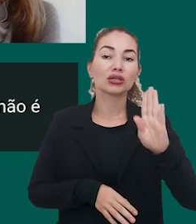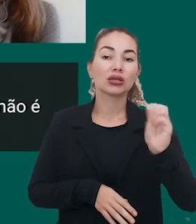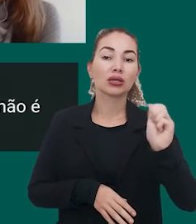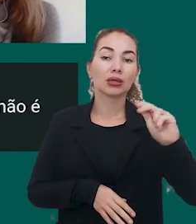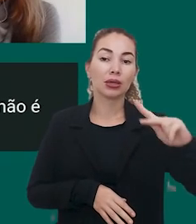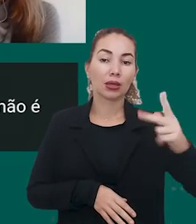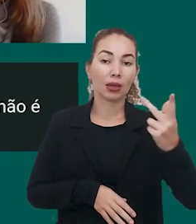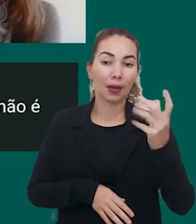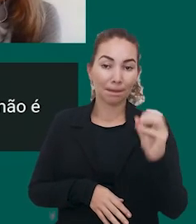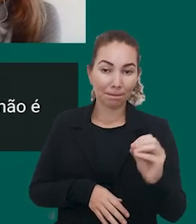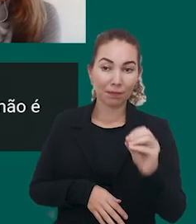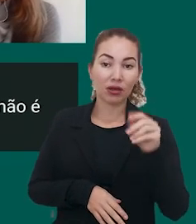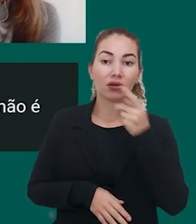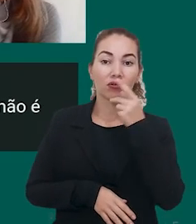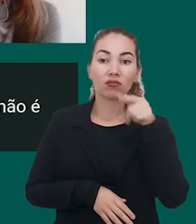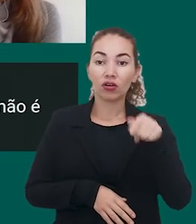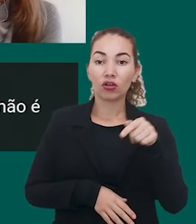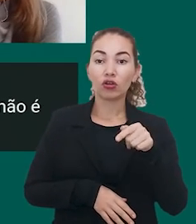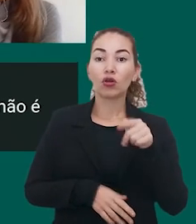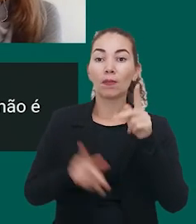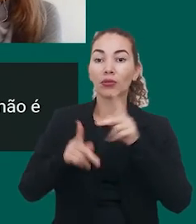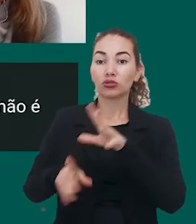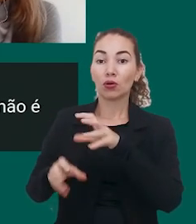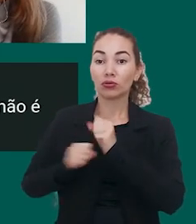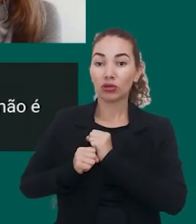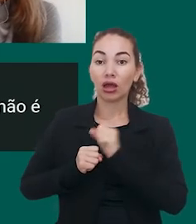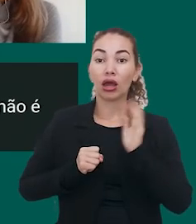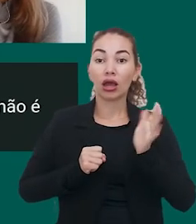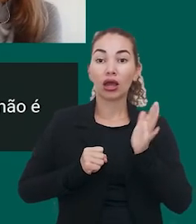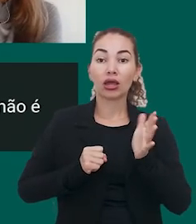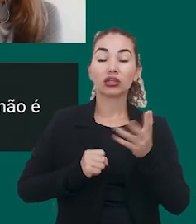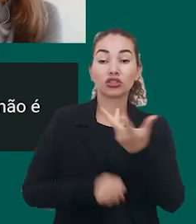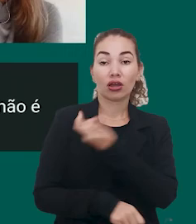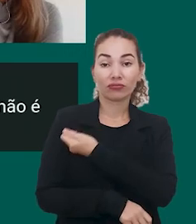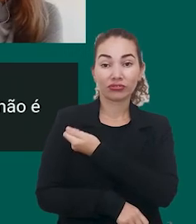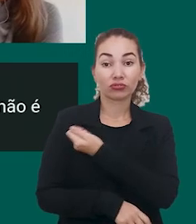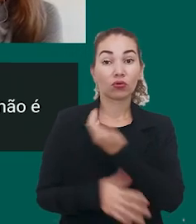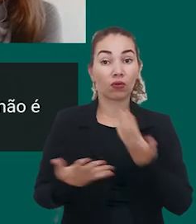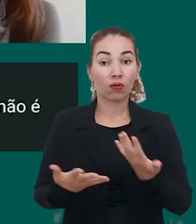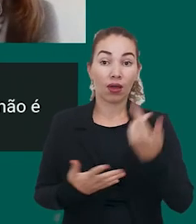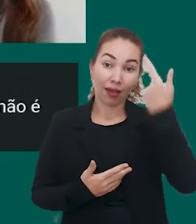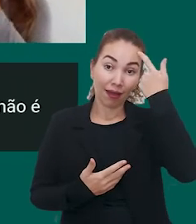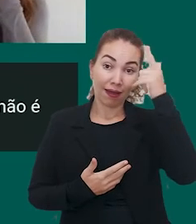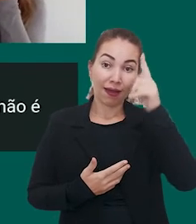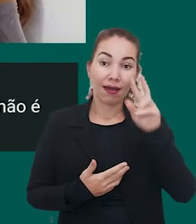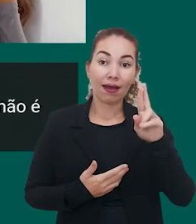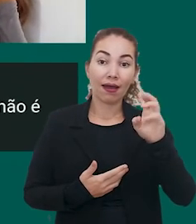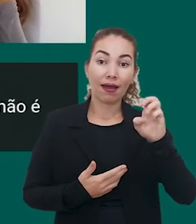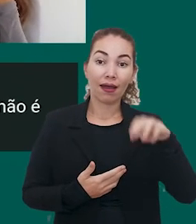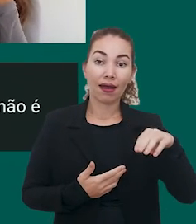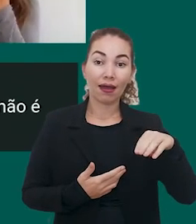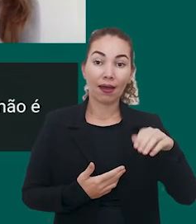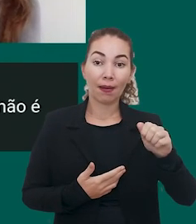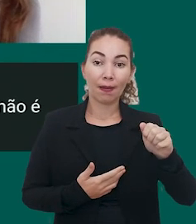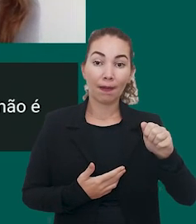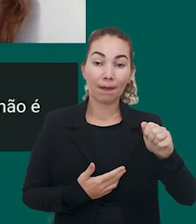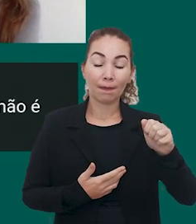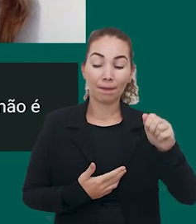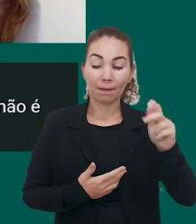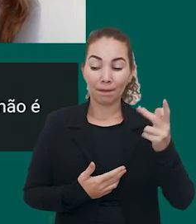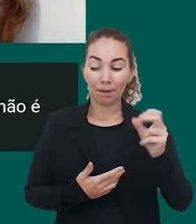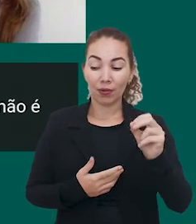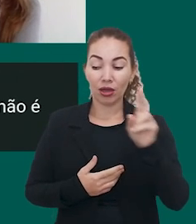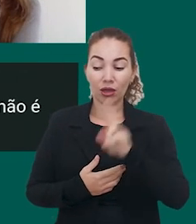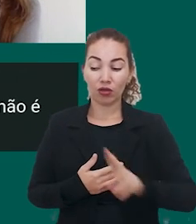uma pergunta aqui sobre imunidade de quem já pegou Covid e imunidade de quem já vacinou. A ideia de imunidade de rebanho foi usada